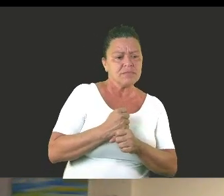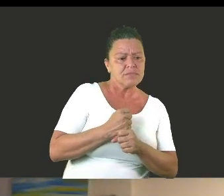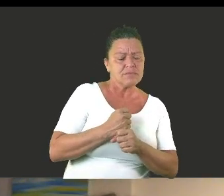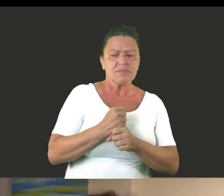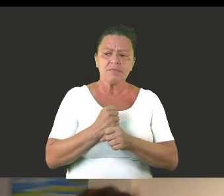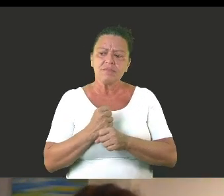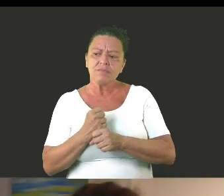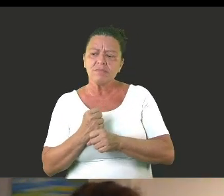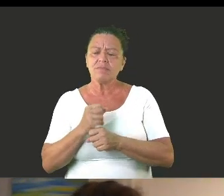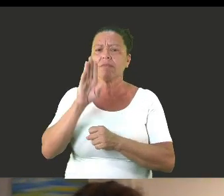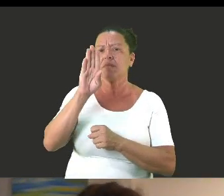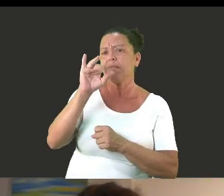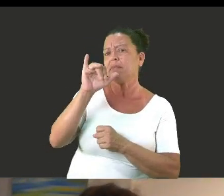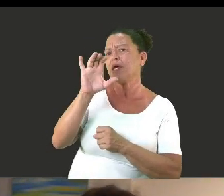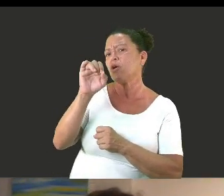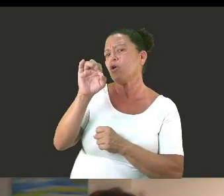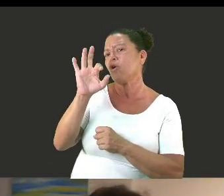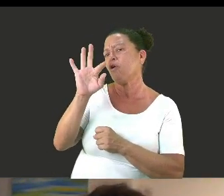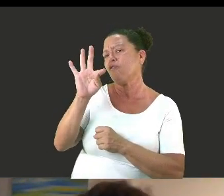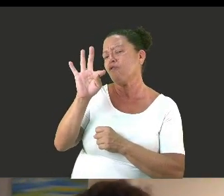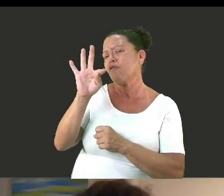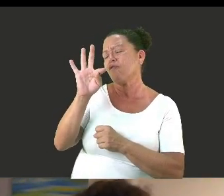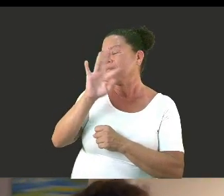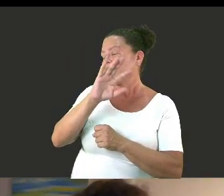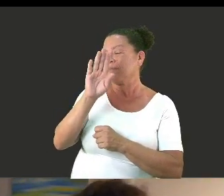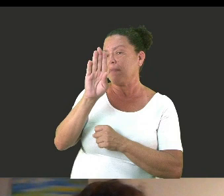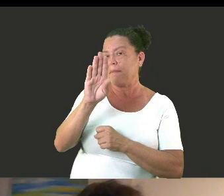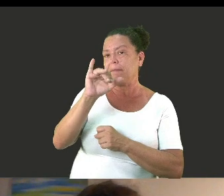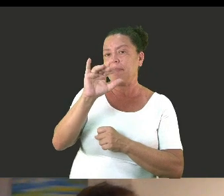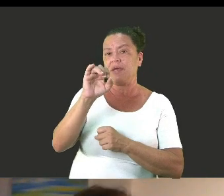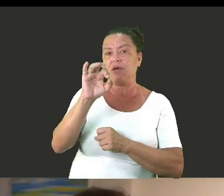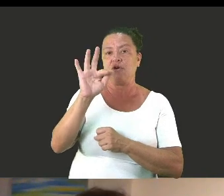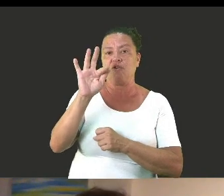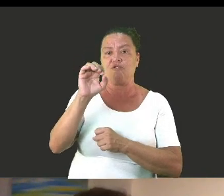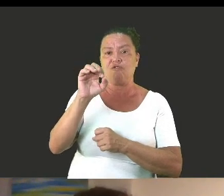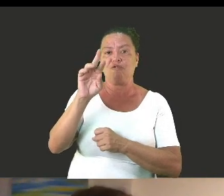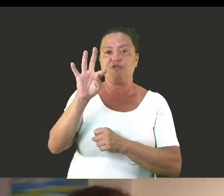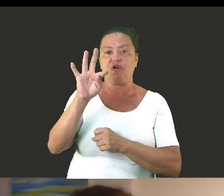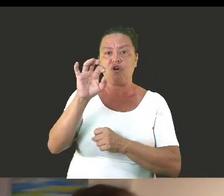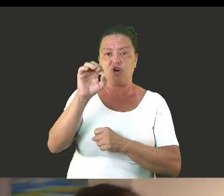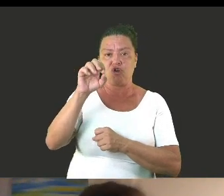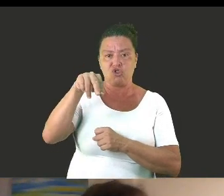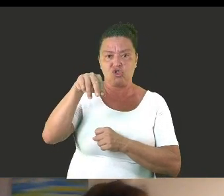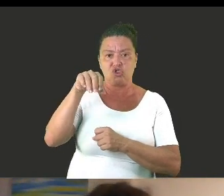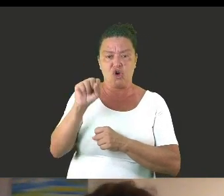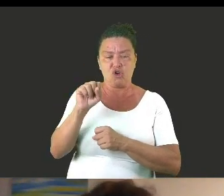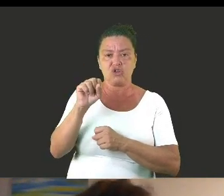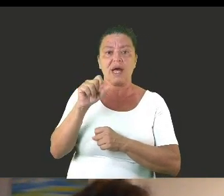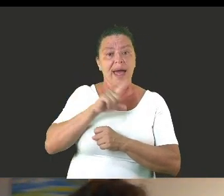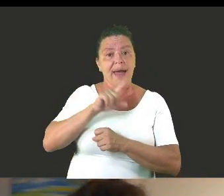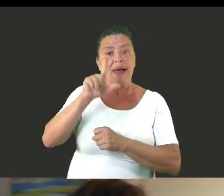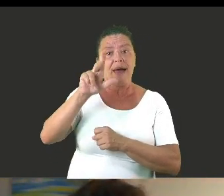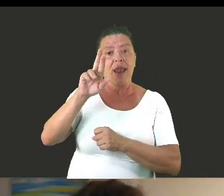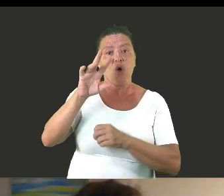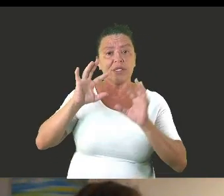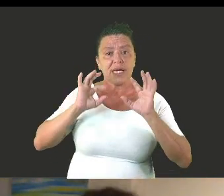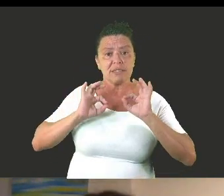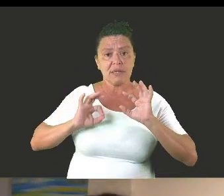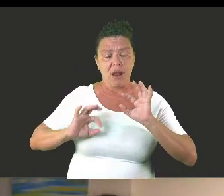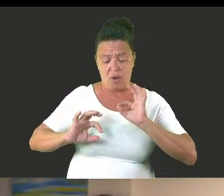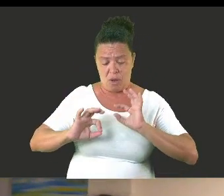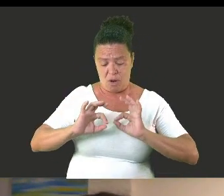dos biofótons, que seriam as irradiações de luz emanadas pelas células.